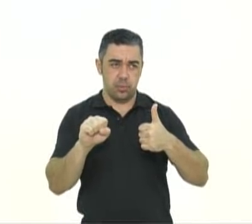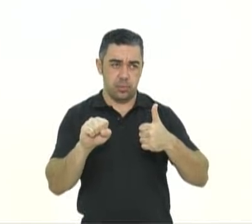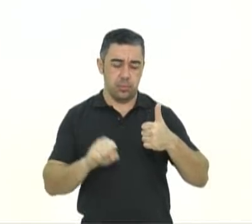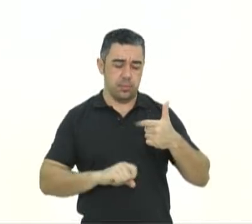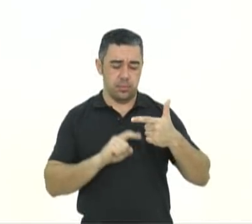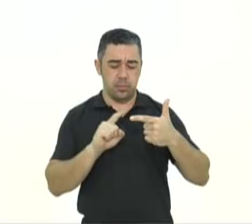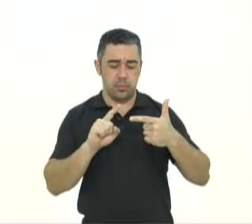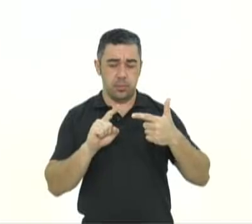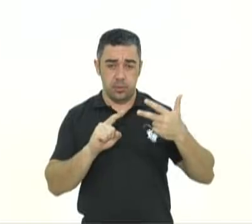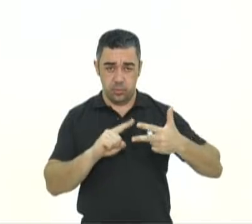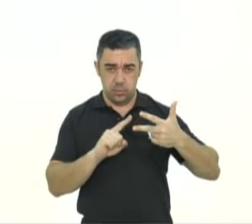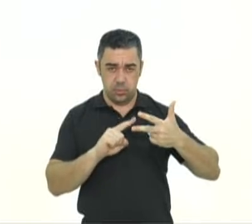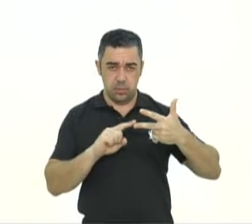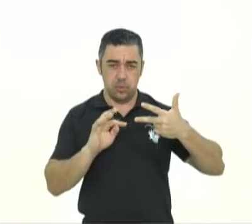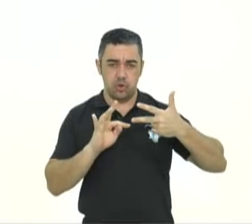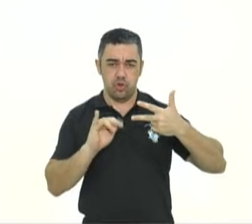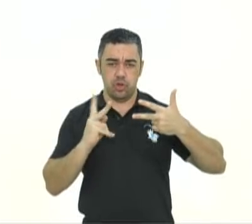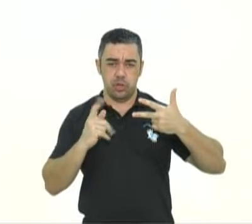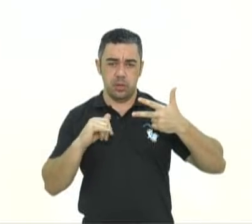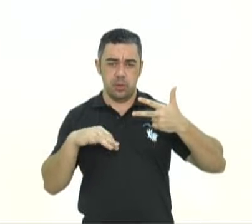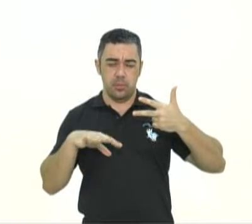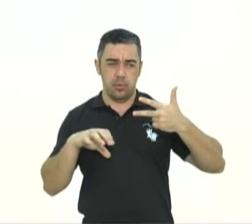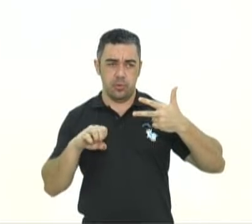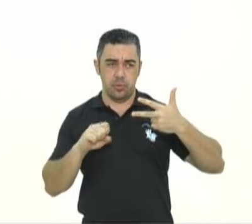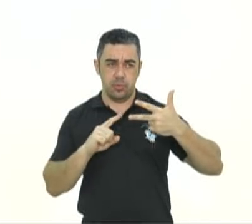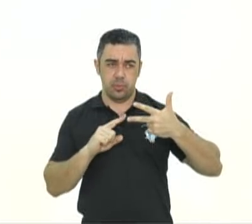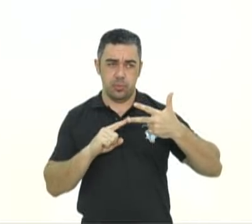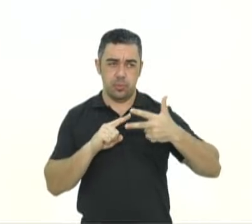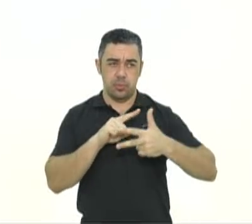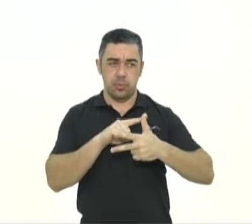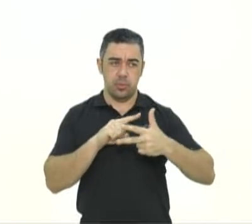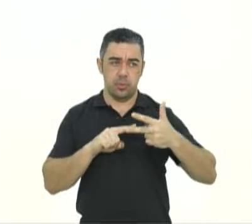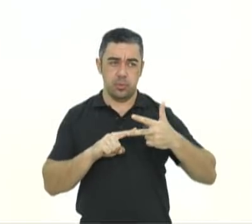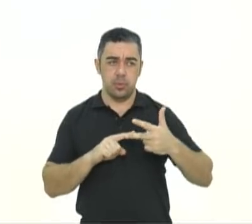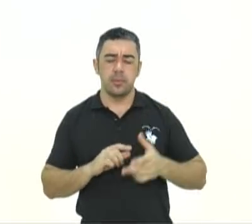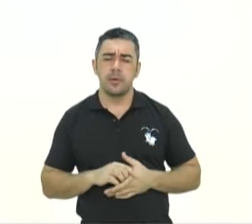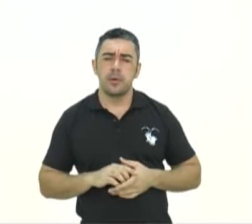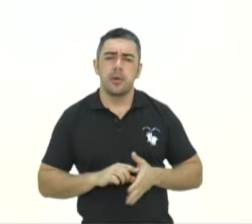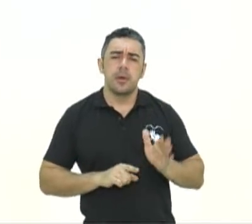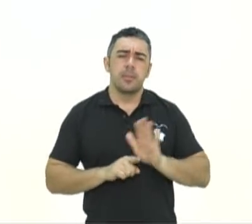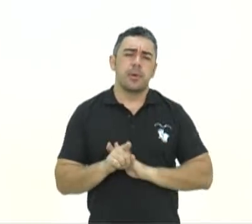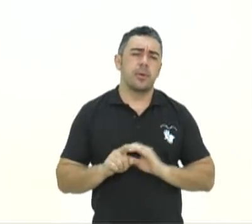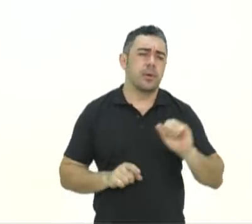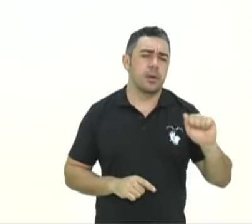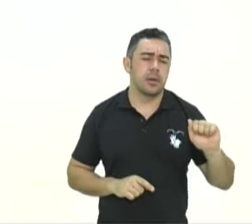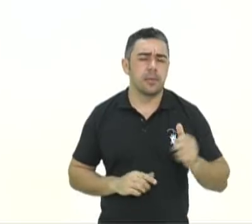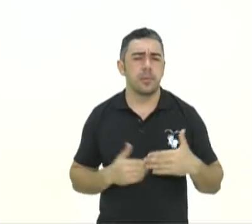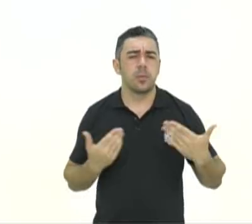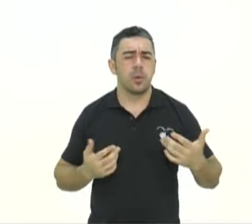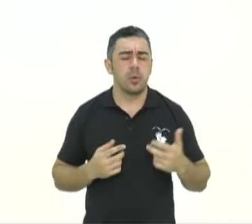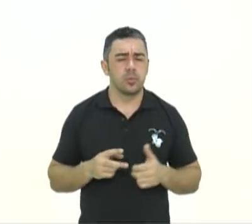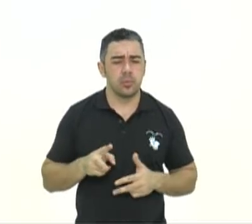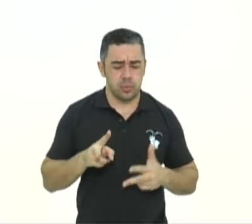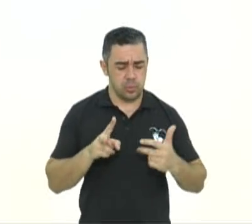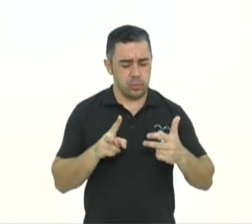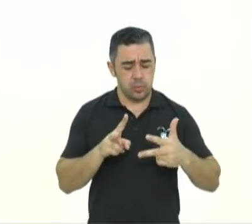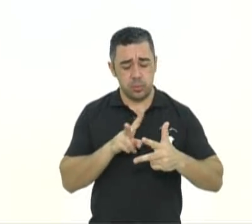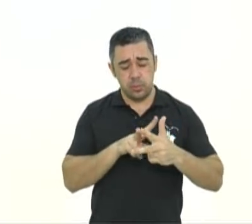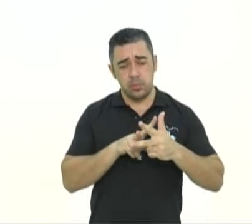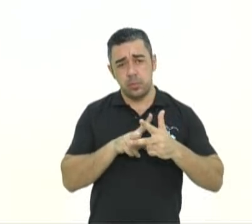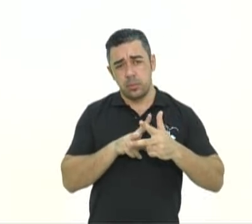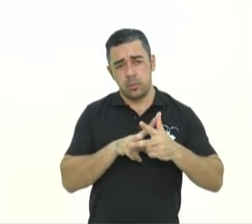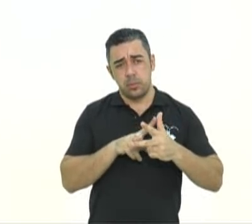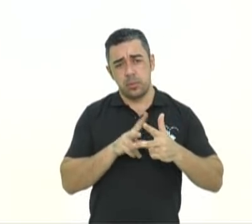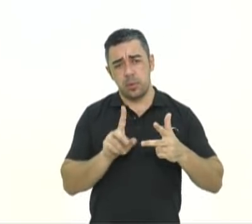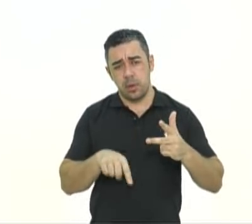e tínhamos de intensificar a cooperação entre os órgãos governamentais. Em qual dos trechos o verbo